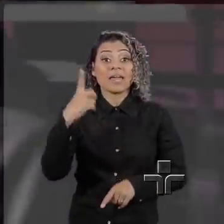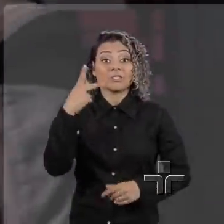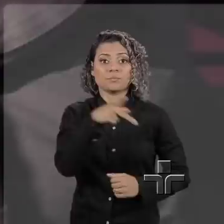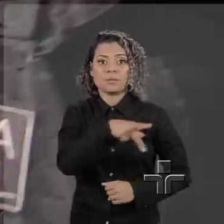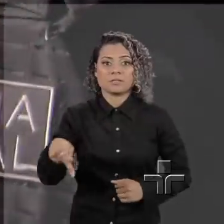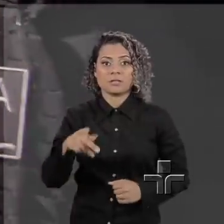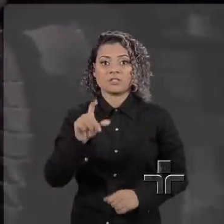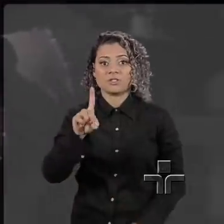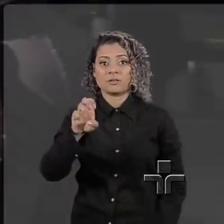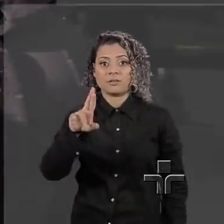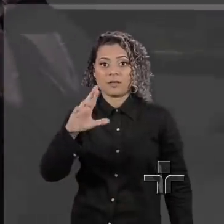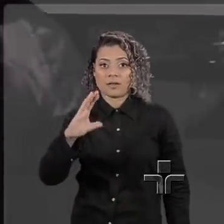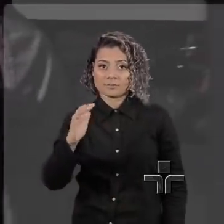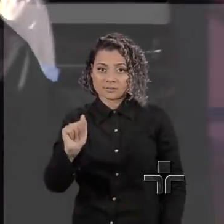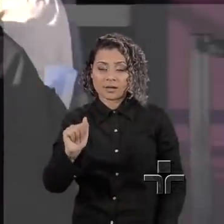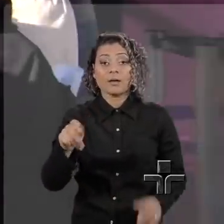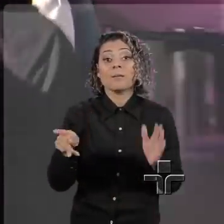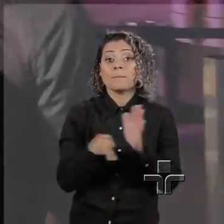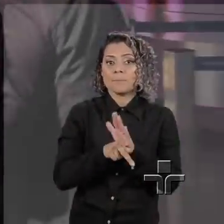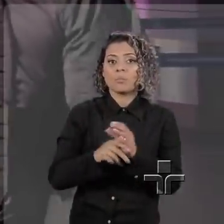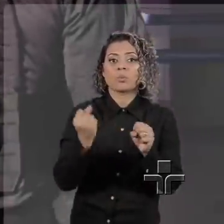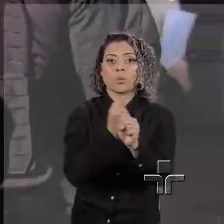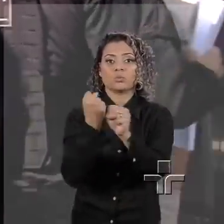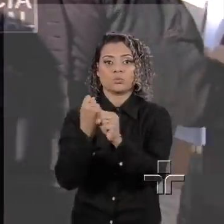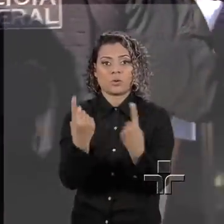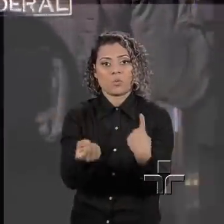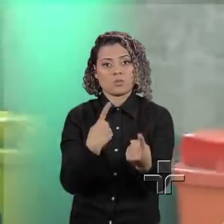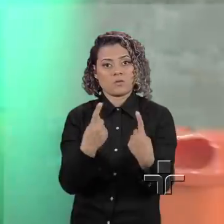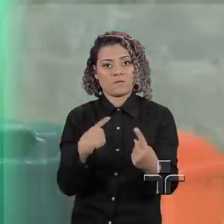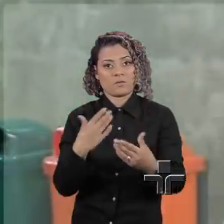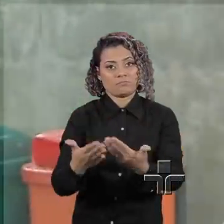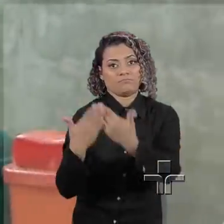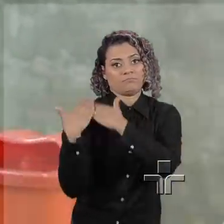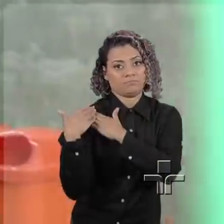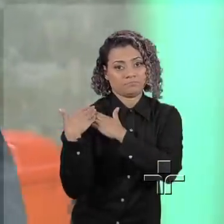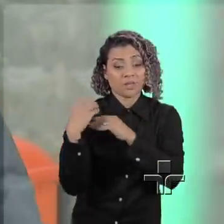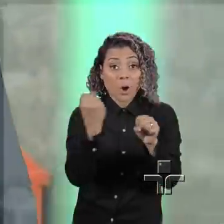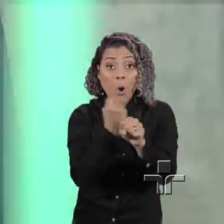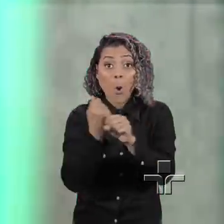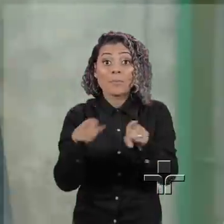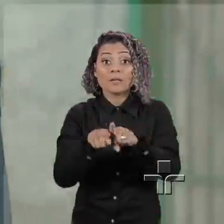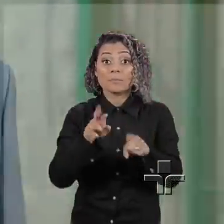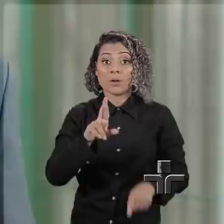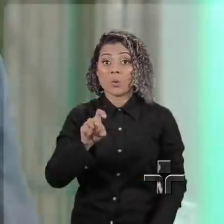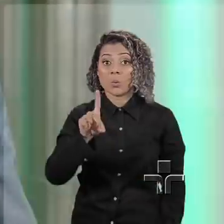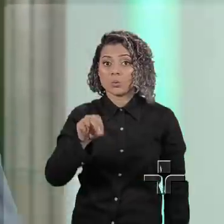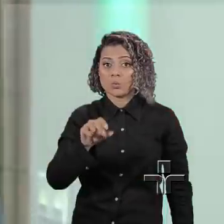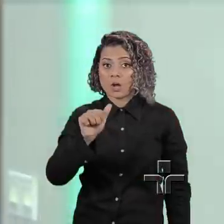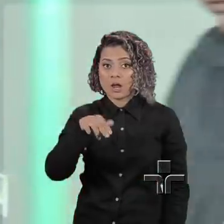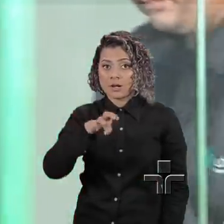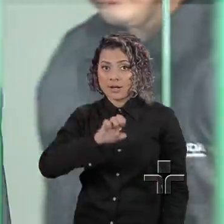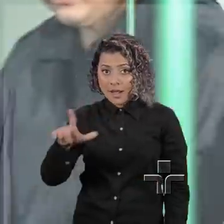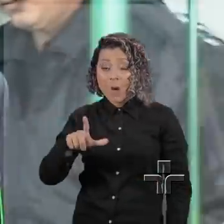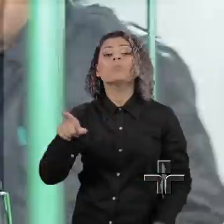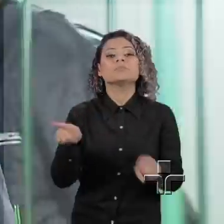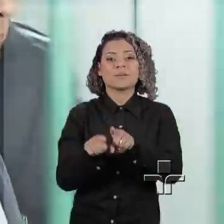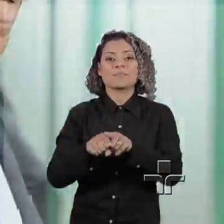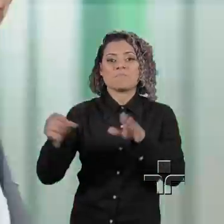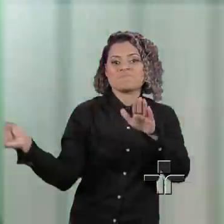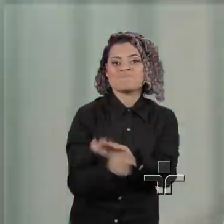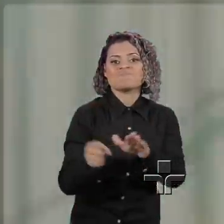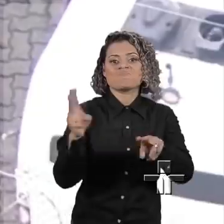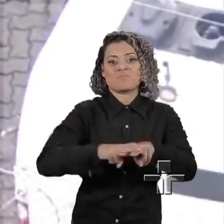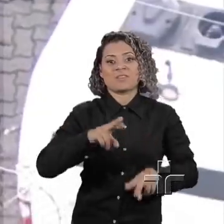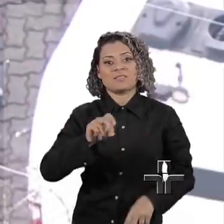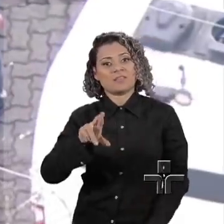Dersa, empresa pública responsável pela construção da rodovia. As obras do Rodoanel também motivaram a prisão do ex-diretor